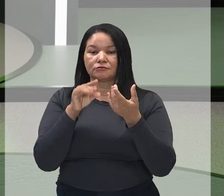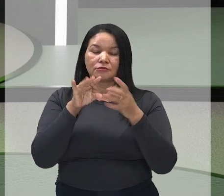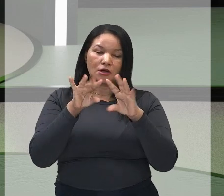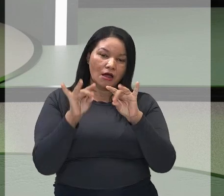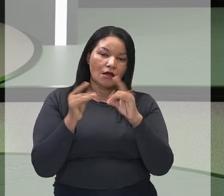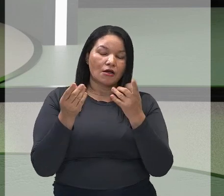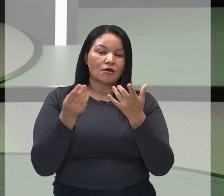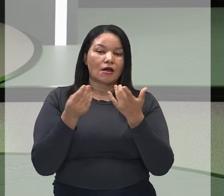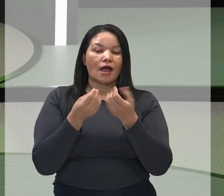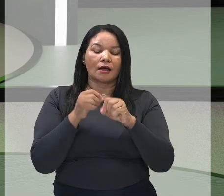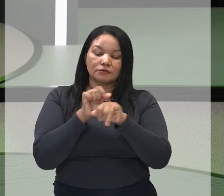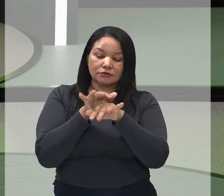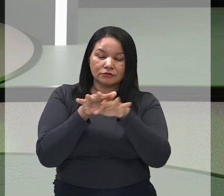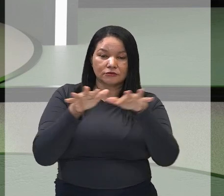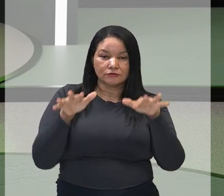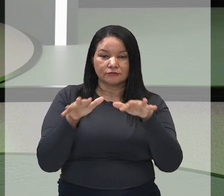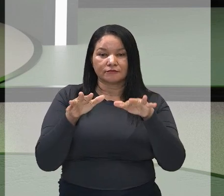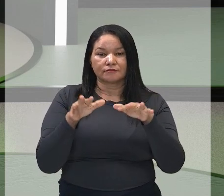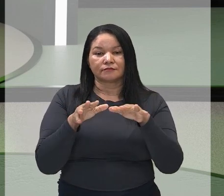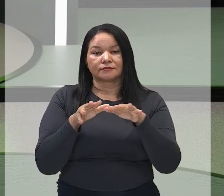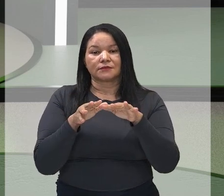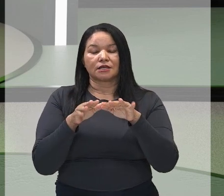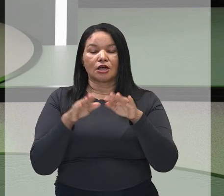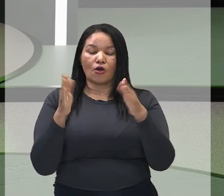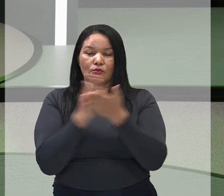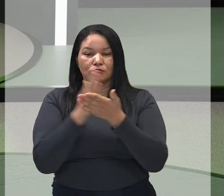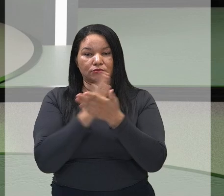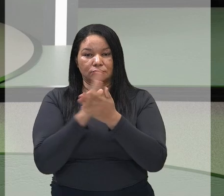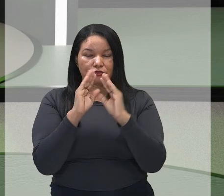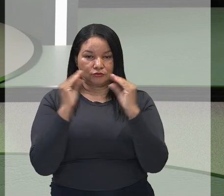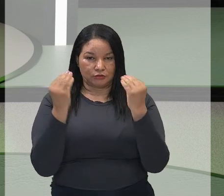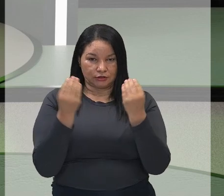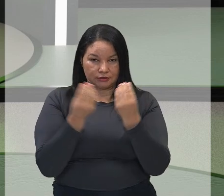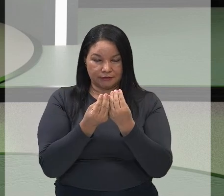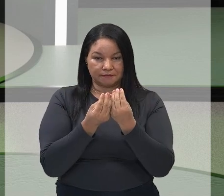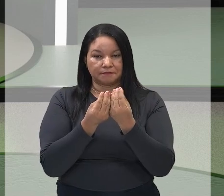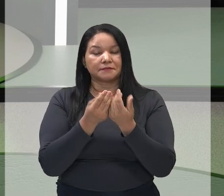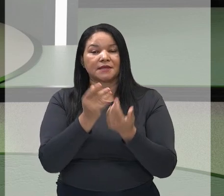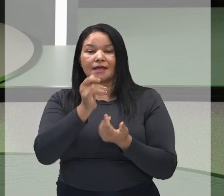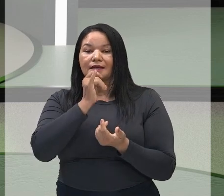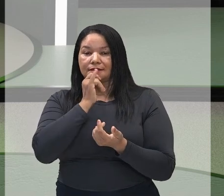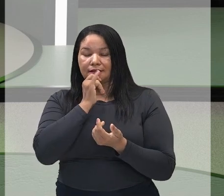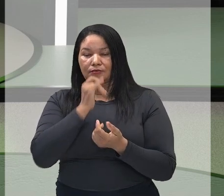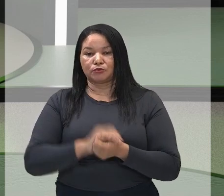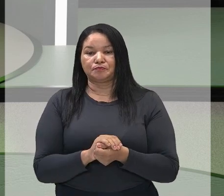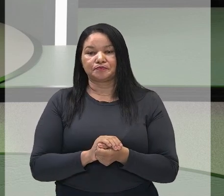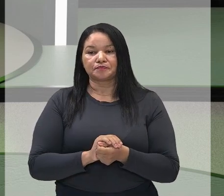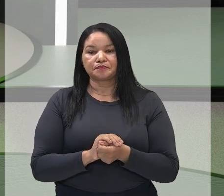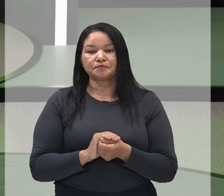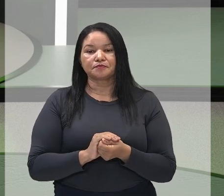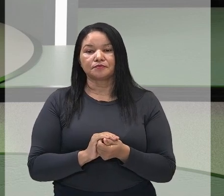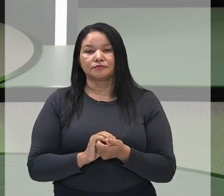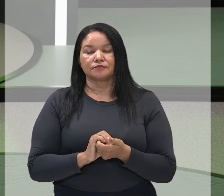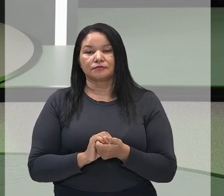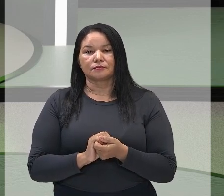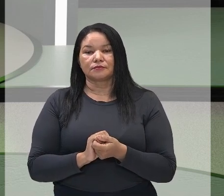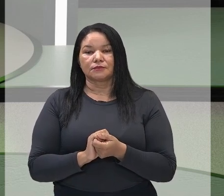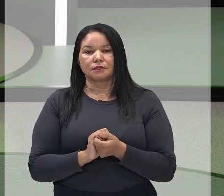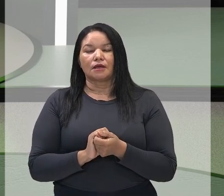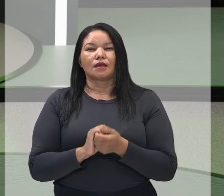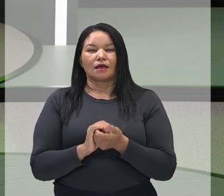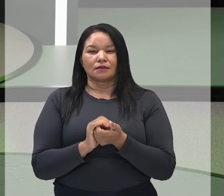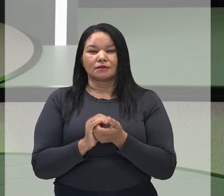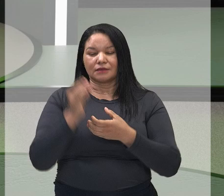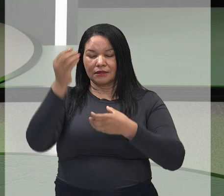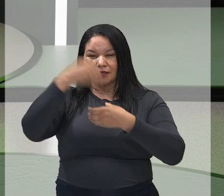a decomposição de certas substâncias. Por exemplo, o ácido, aquele que é considerado a solução de bateria,